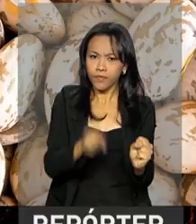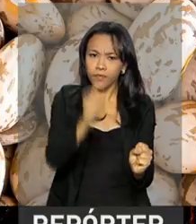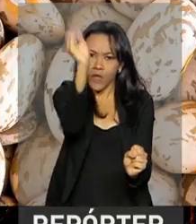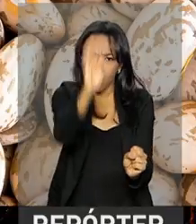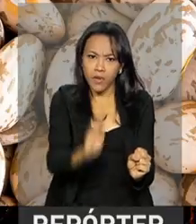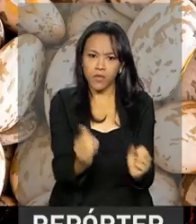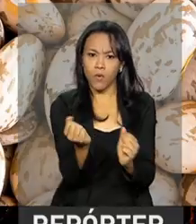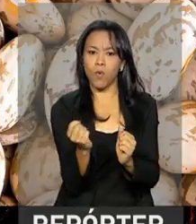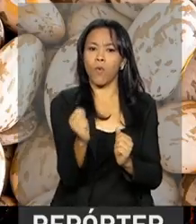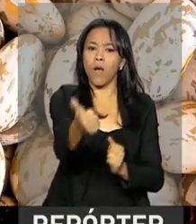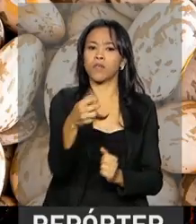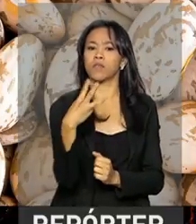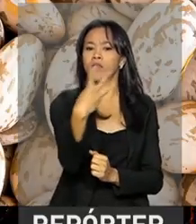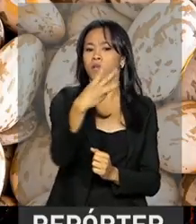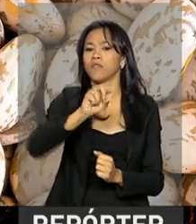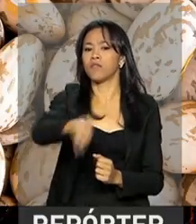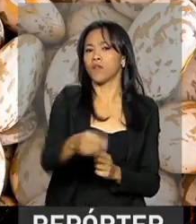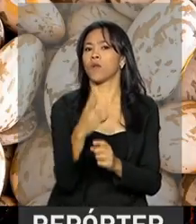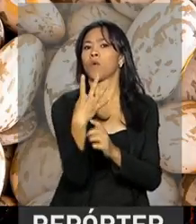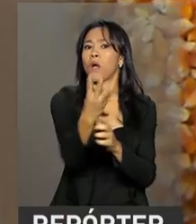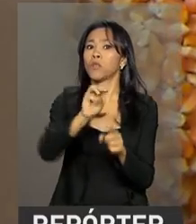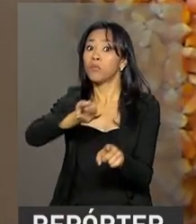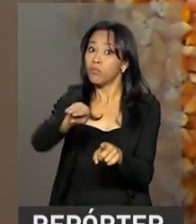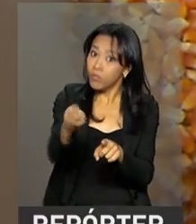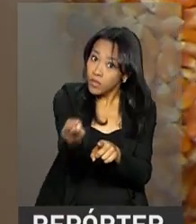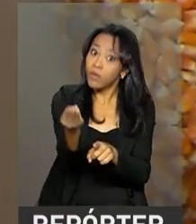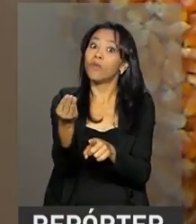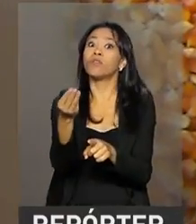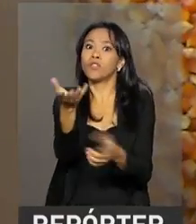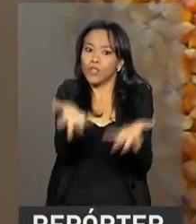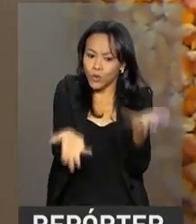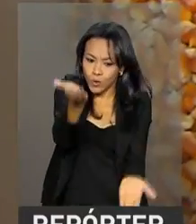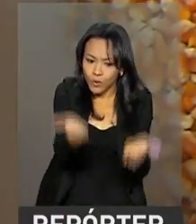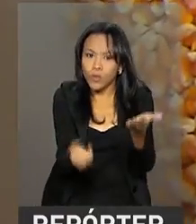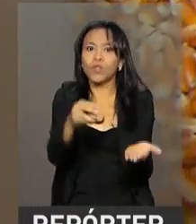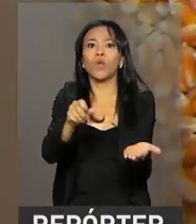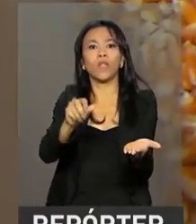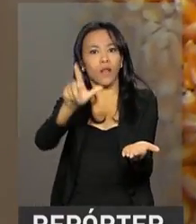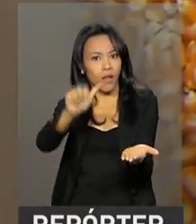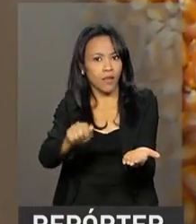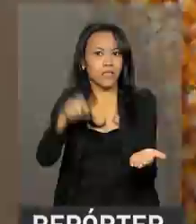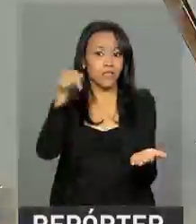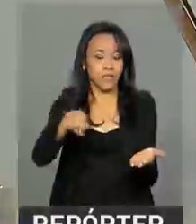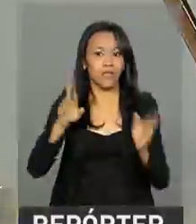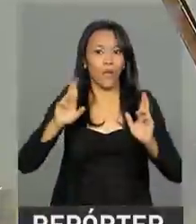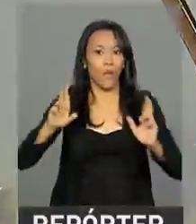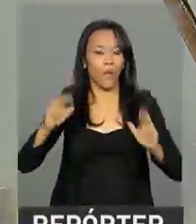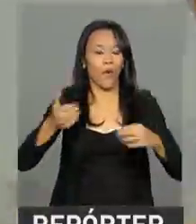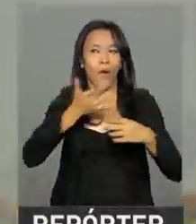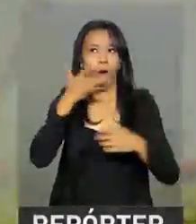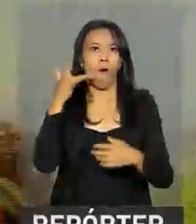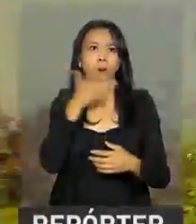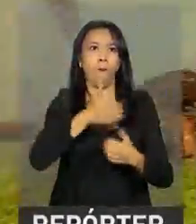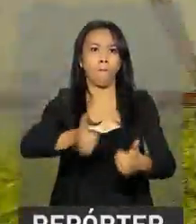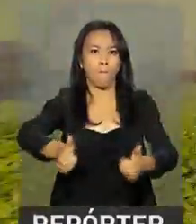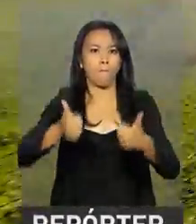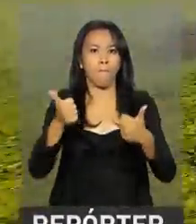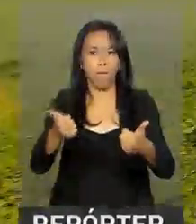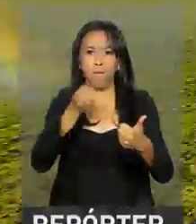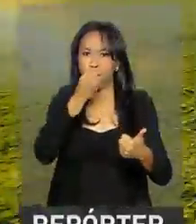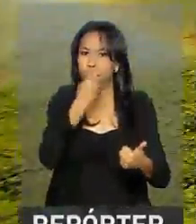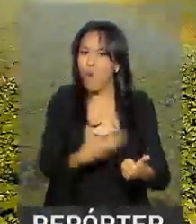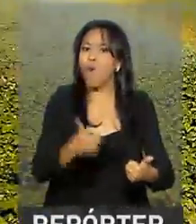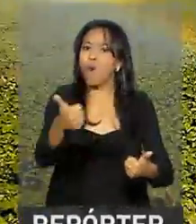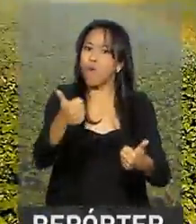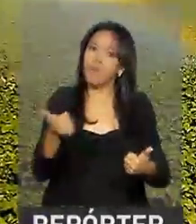produzia quase três milhões e meio de toneladas e se a expectativa para esta safra é muito boa para a próxima chegou a ser maior com a